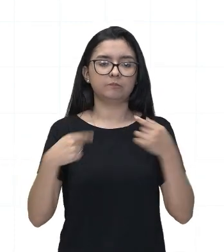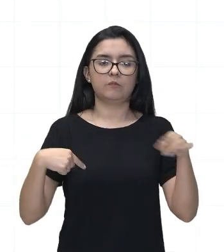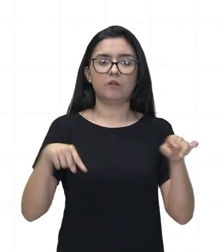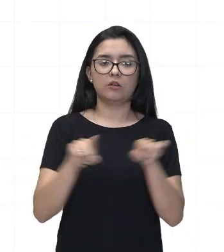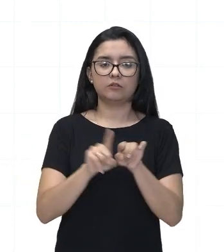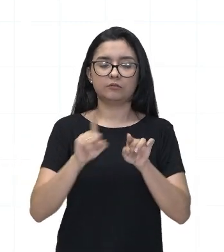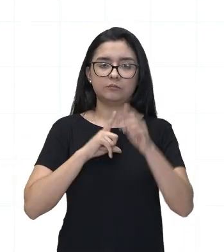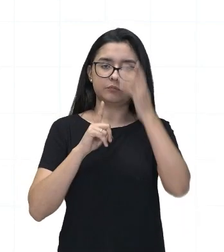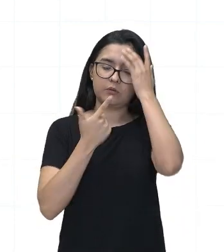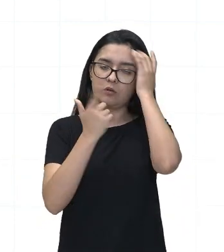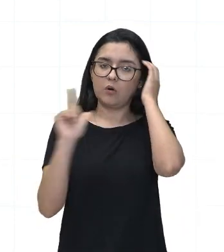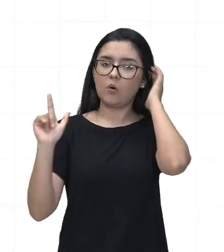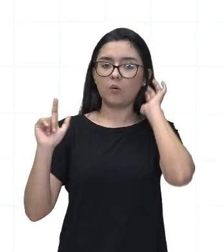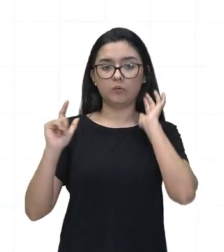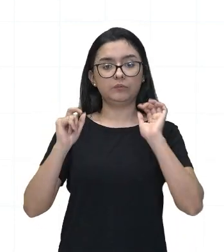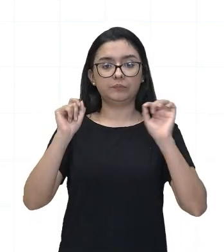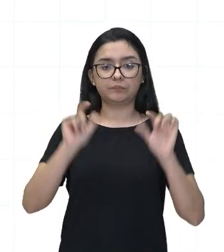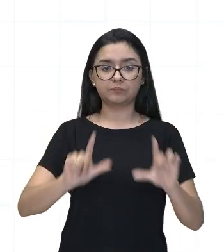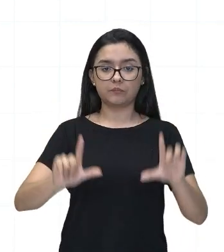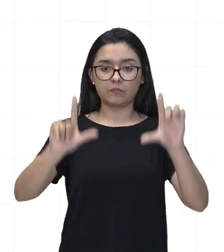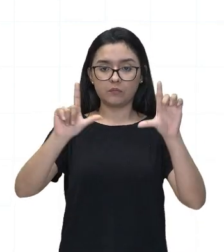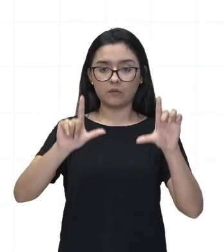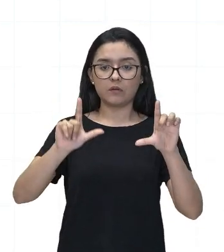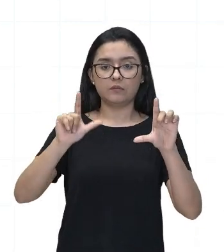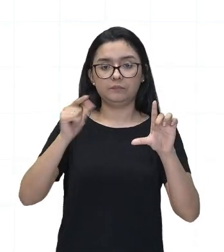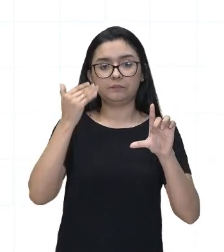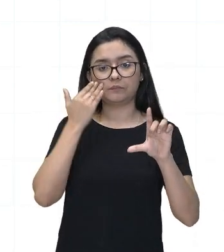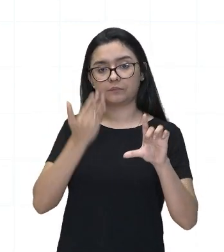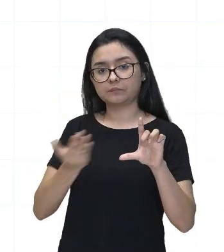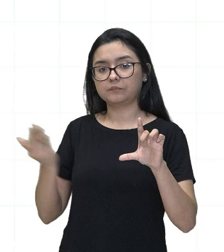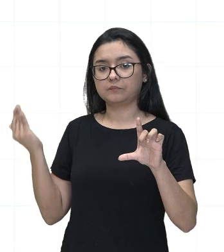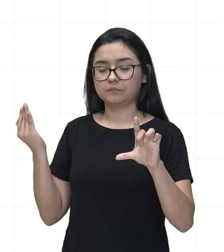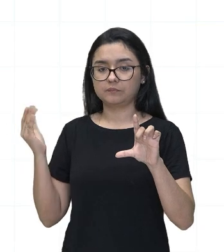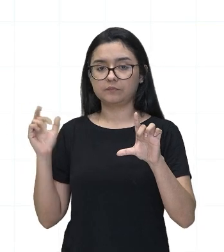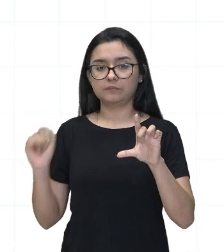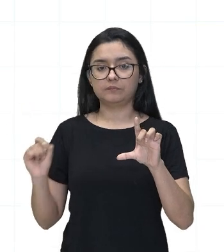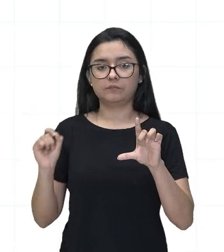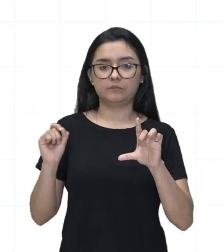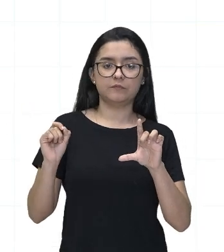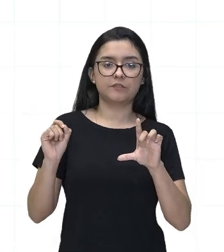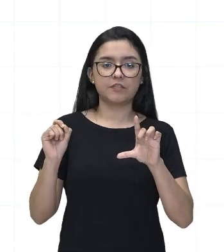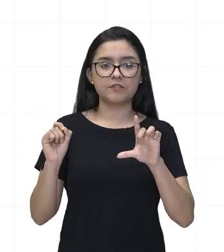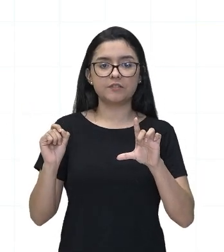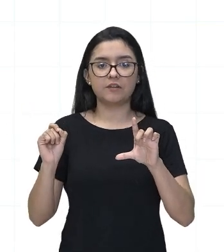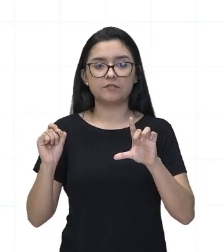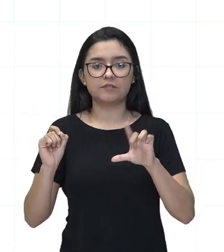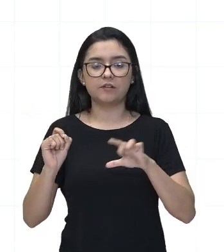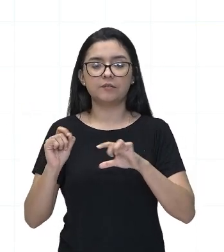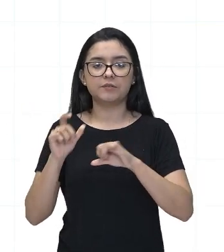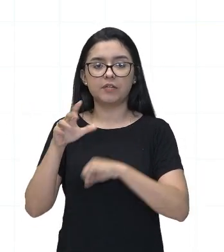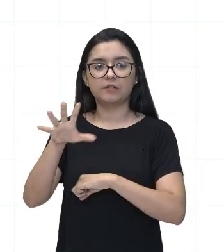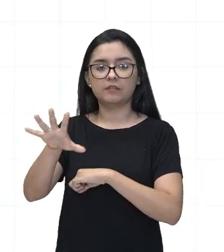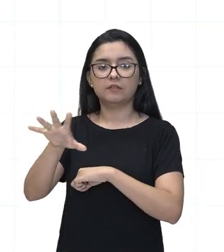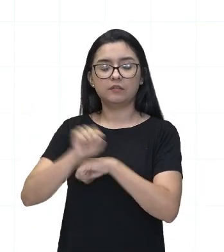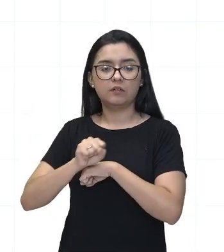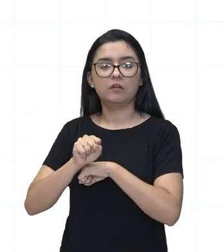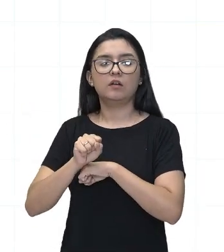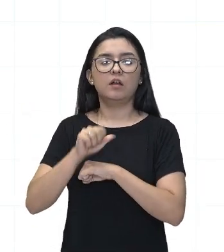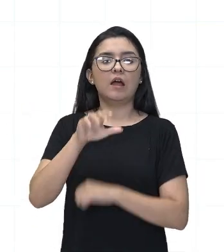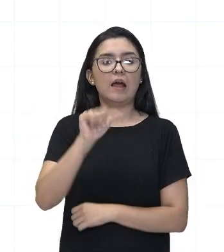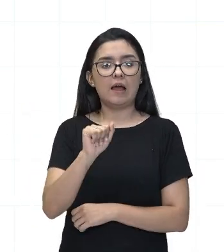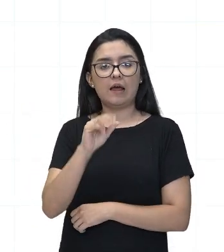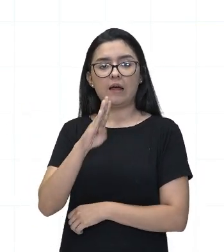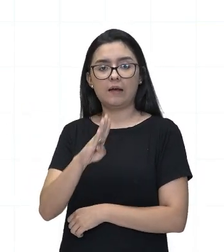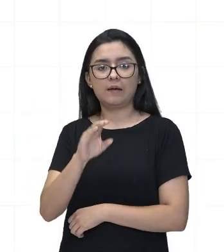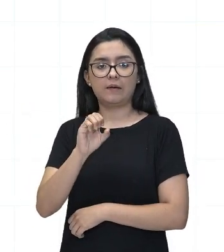quadro também, que são forma abstrata geométrica. Aí nós